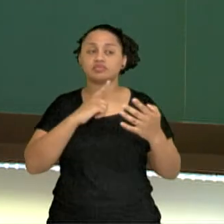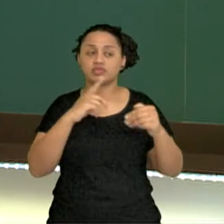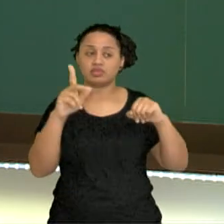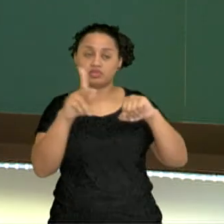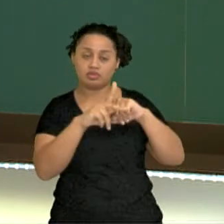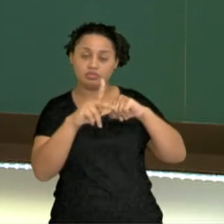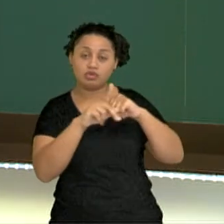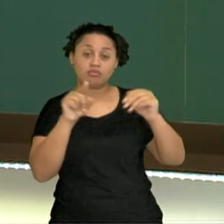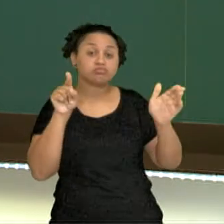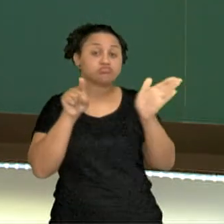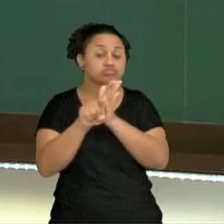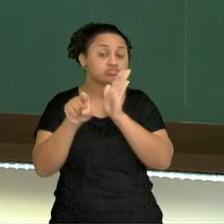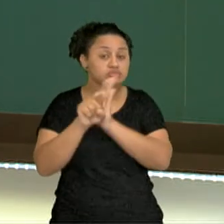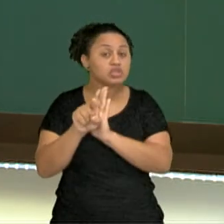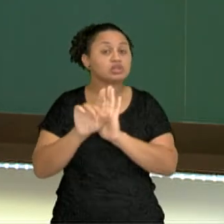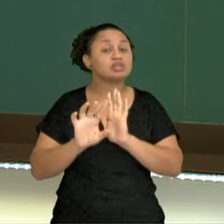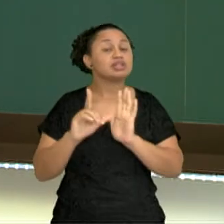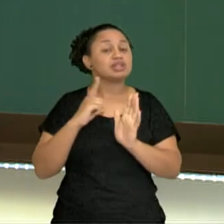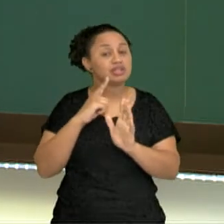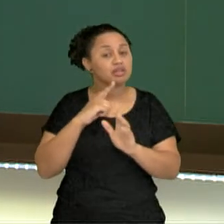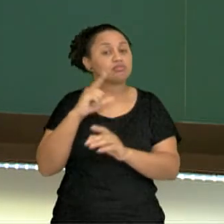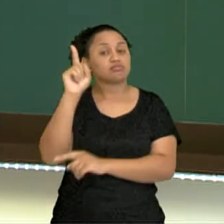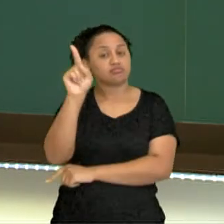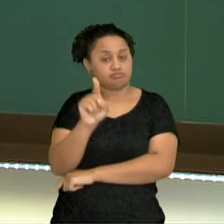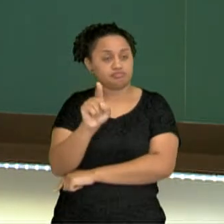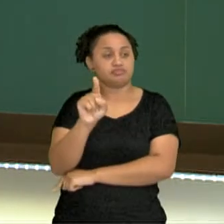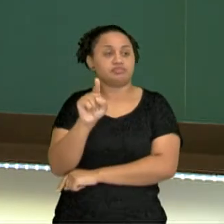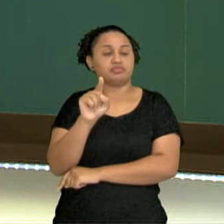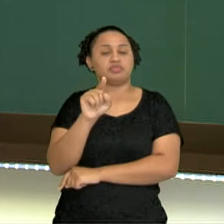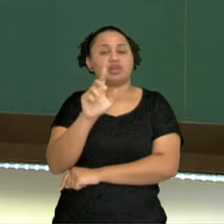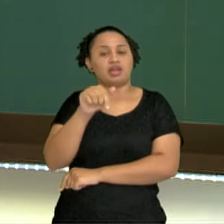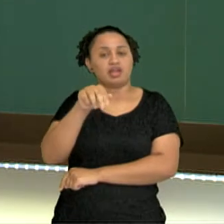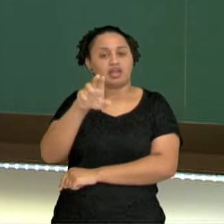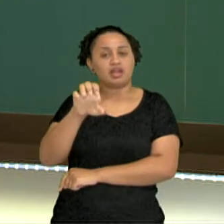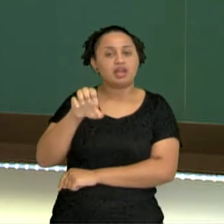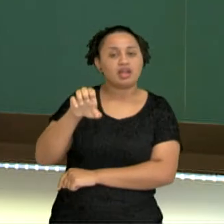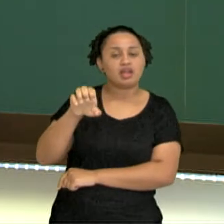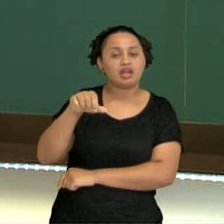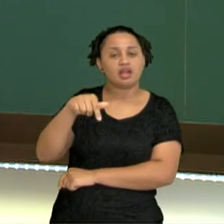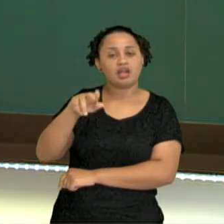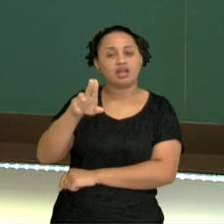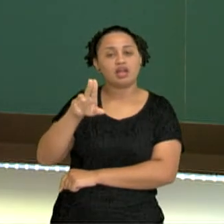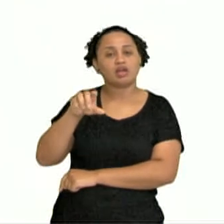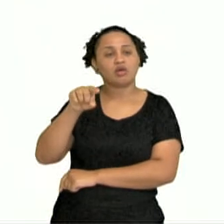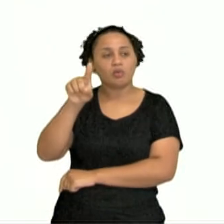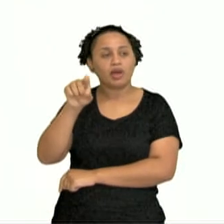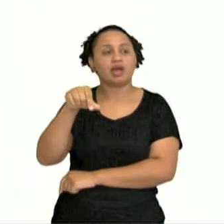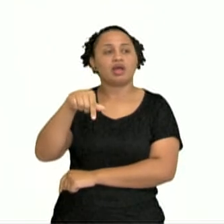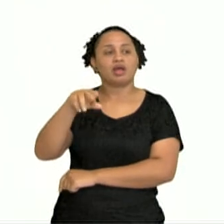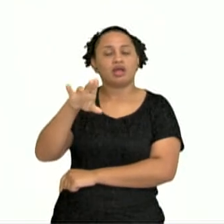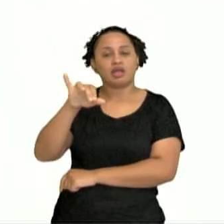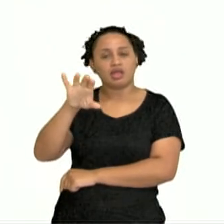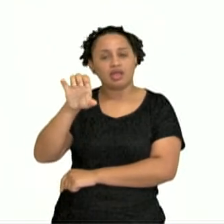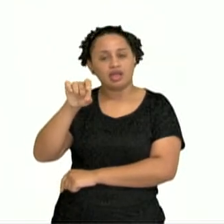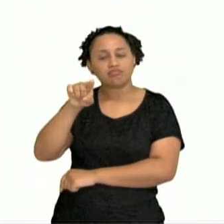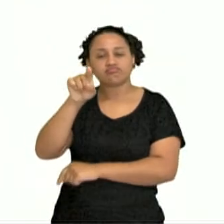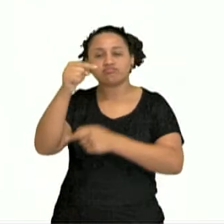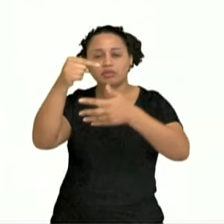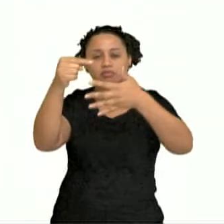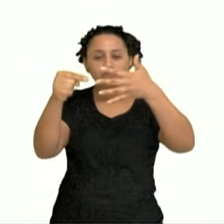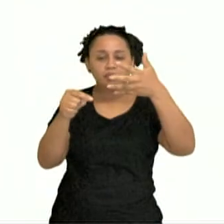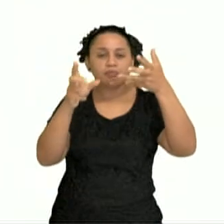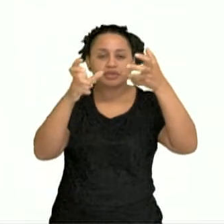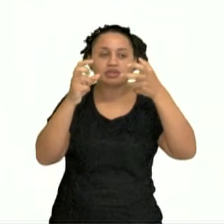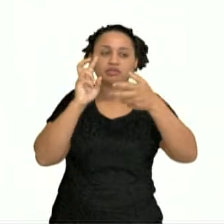que fazem perguntas, todos têm acento. Que, quién, quiénes, cuánto, cuántos, cuánta, cuántas,